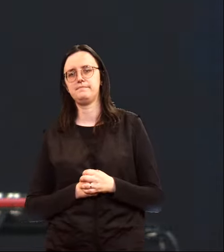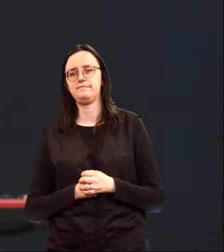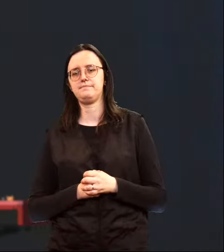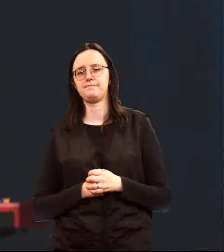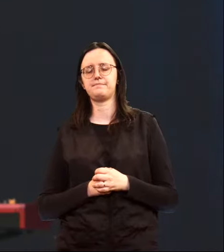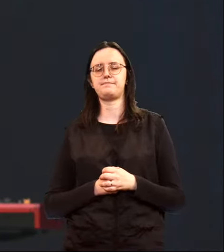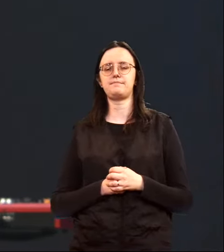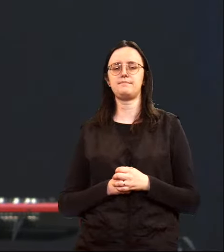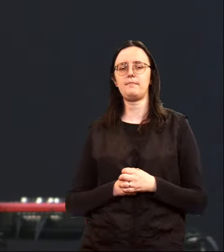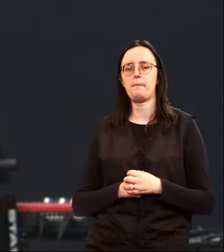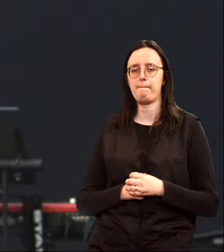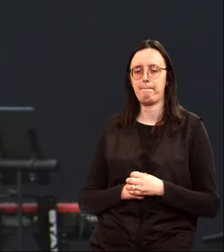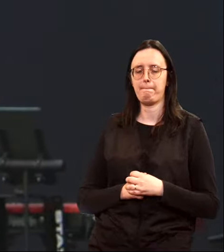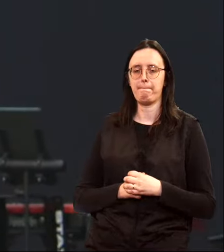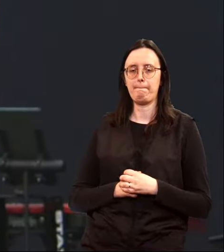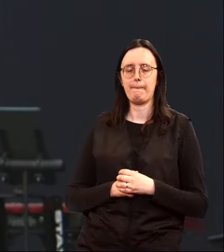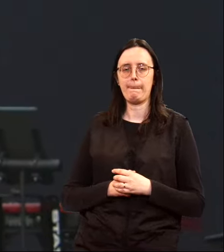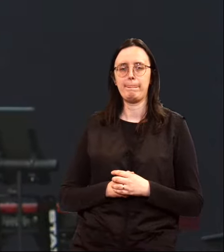Sabe por quê?